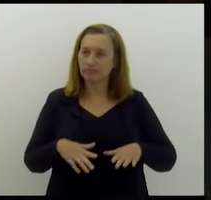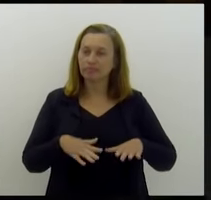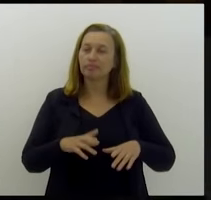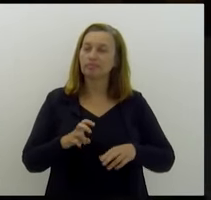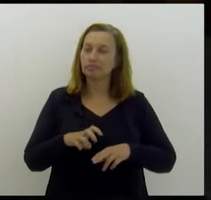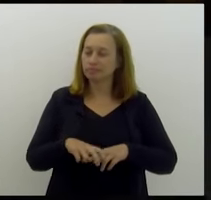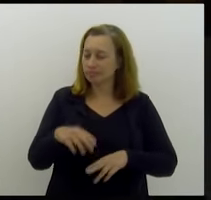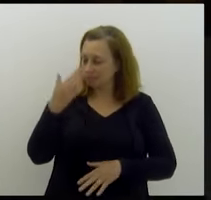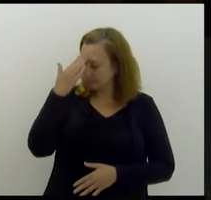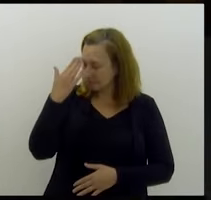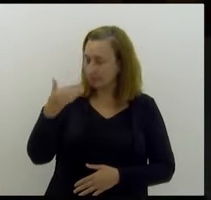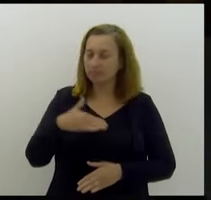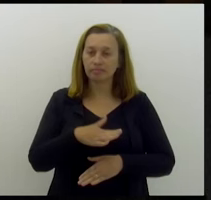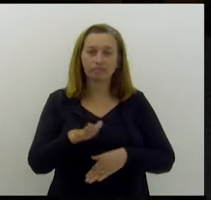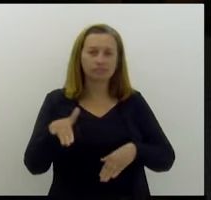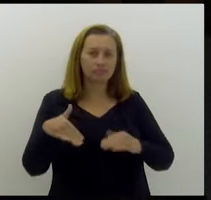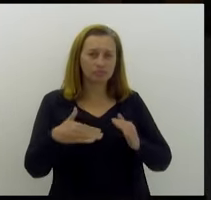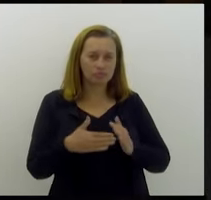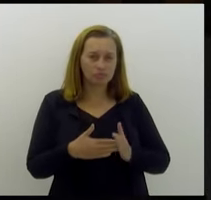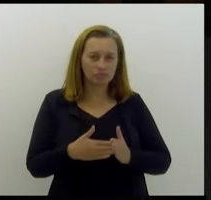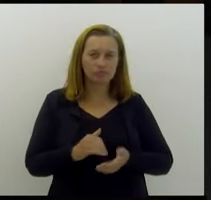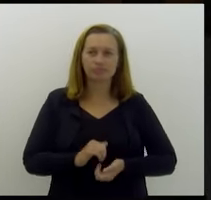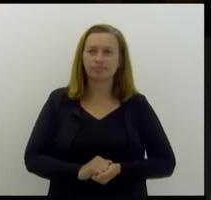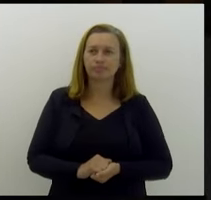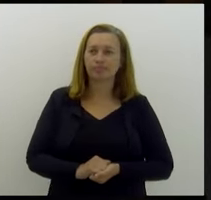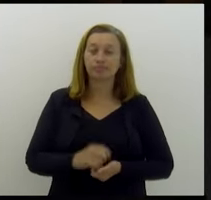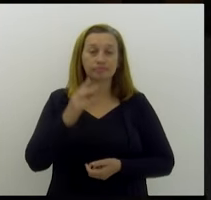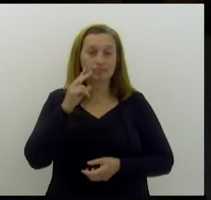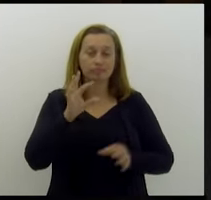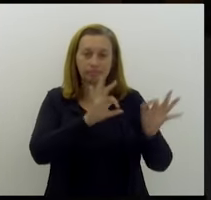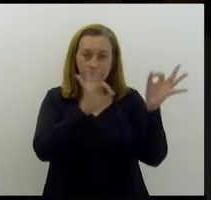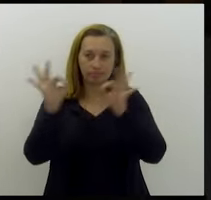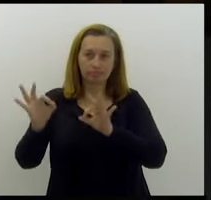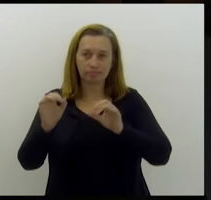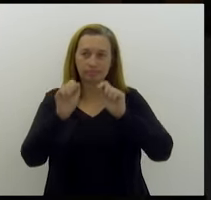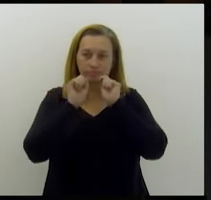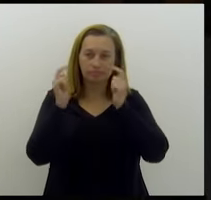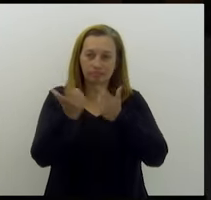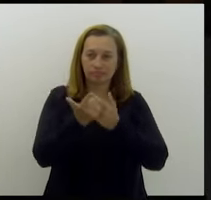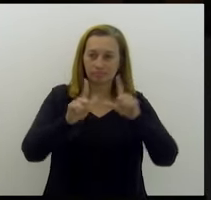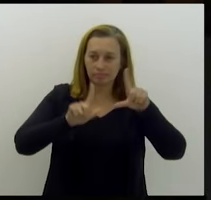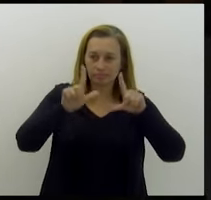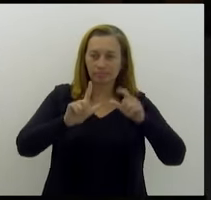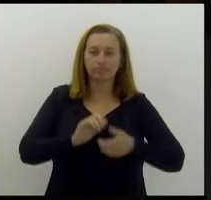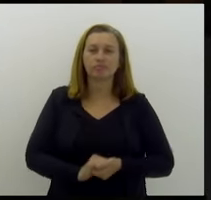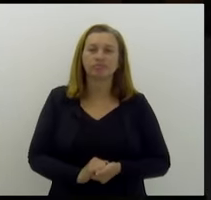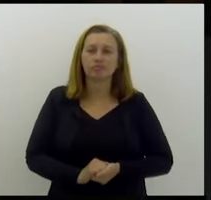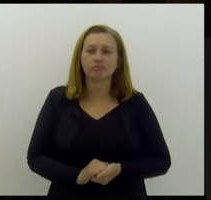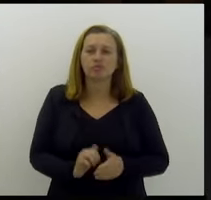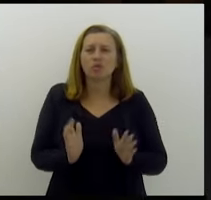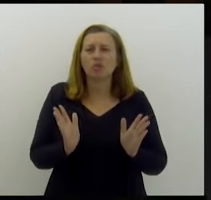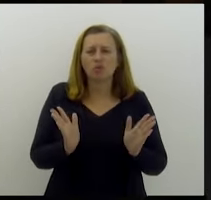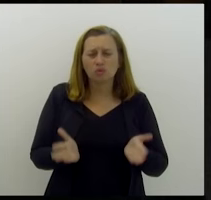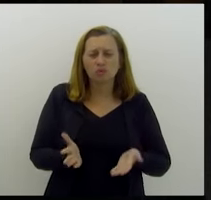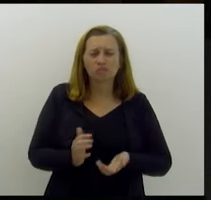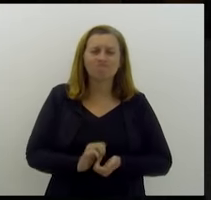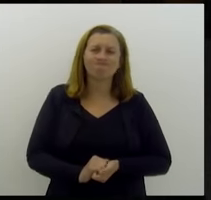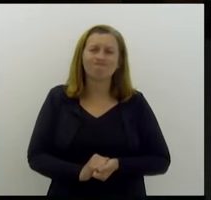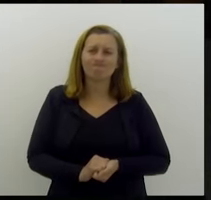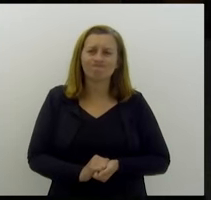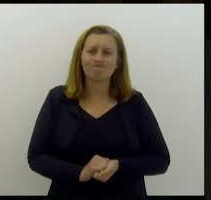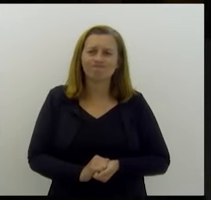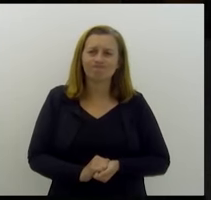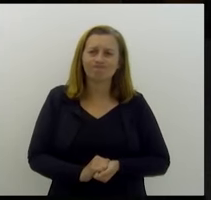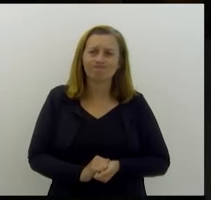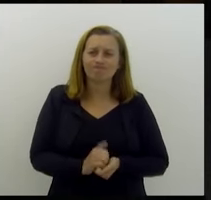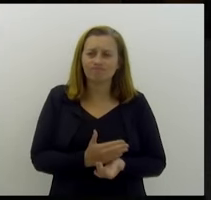Obrigado a todos aqueles que nos assistem pela TV hoje formalmente quando